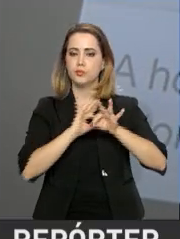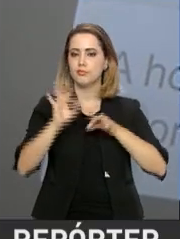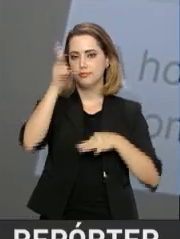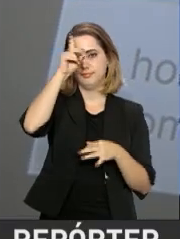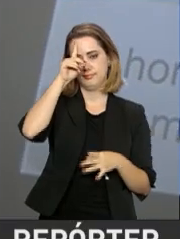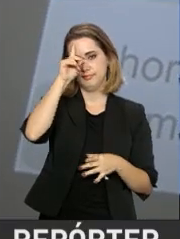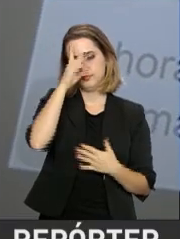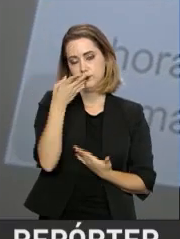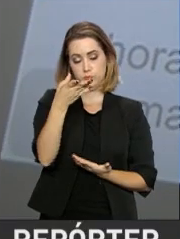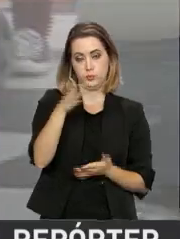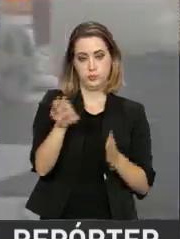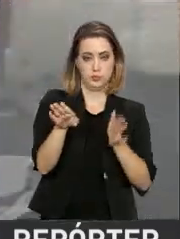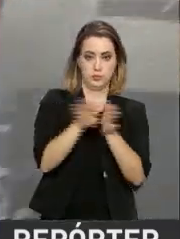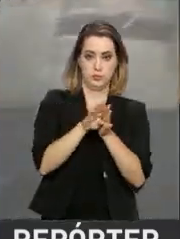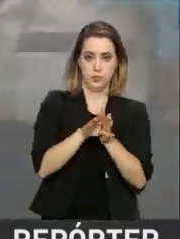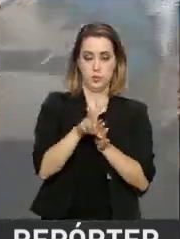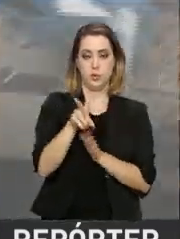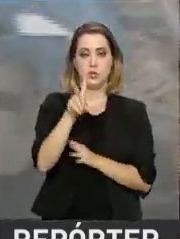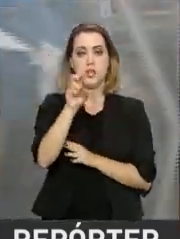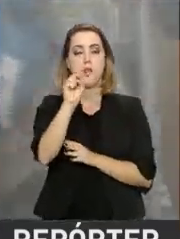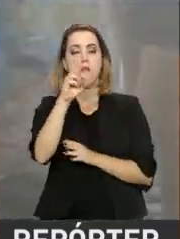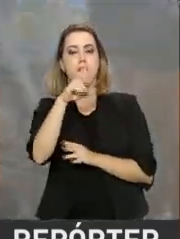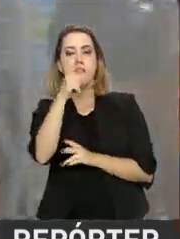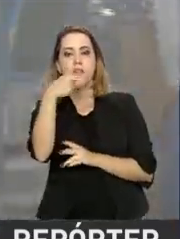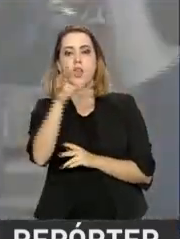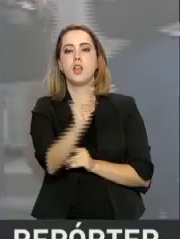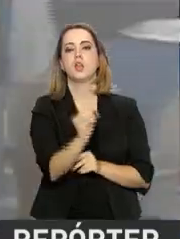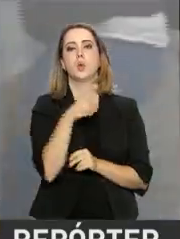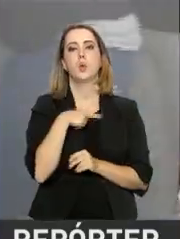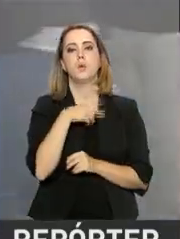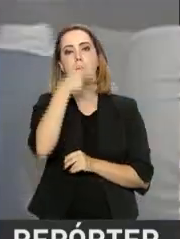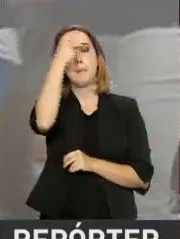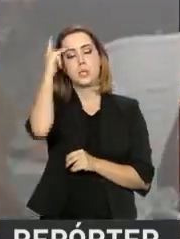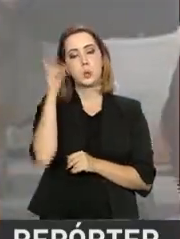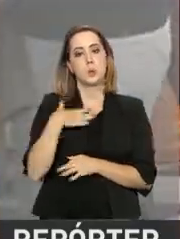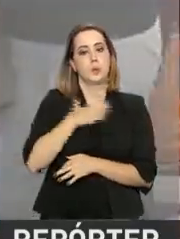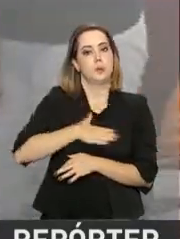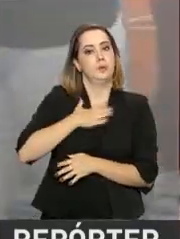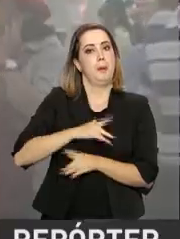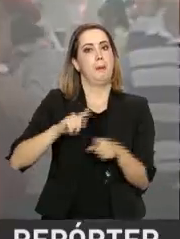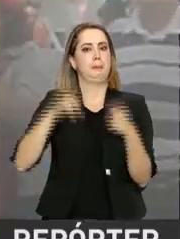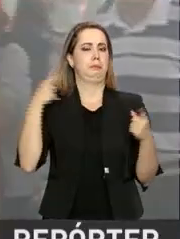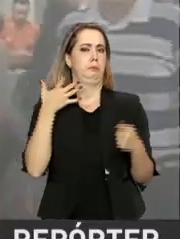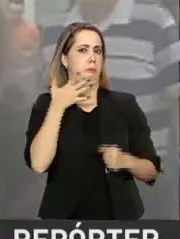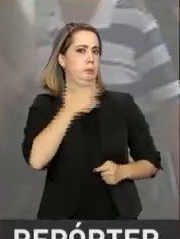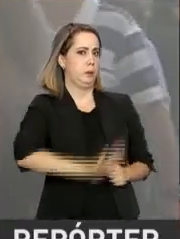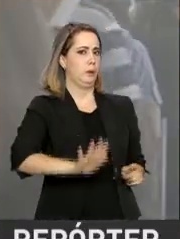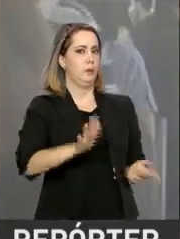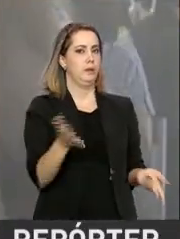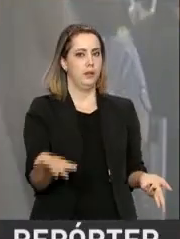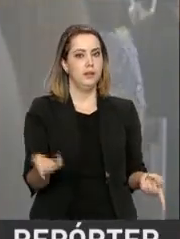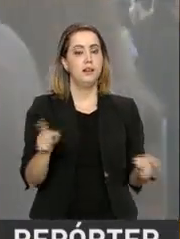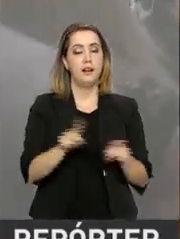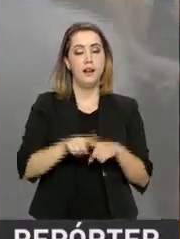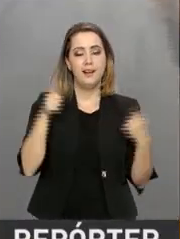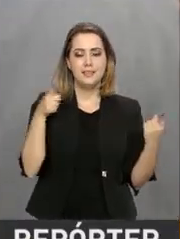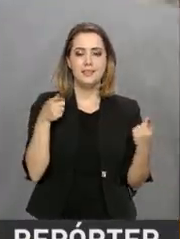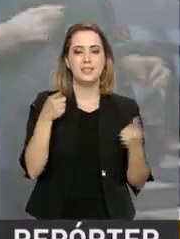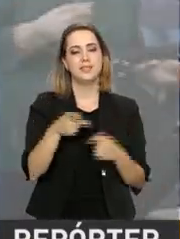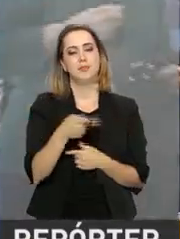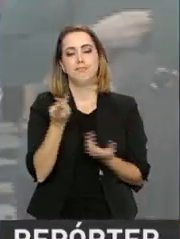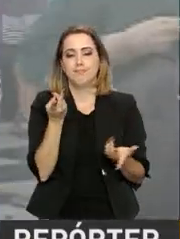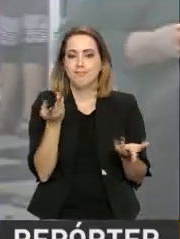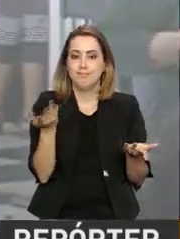dia e quando chega o horário de verão tem gente que adora e também tem quem faça cara feia mas não